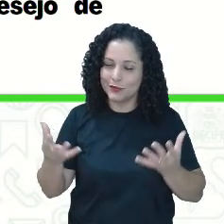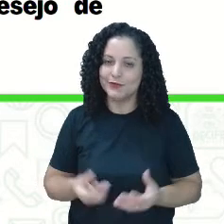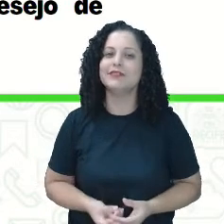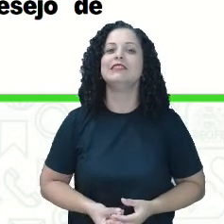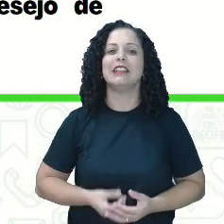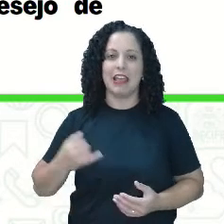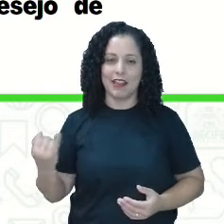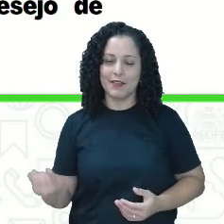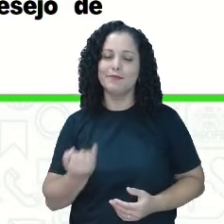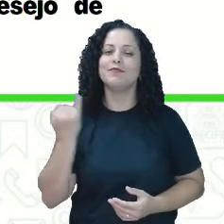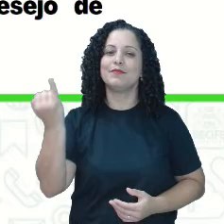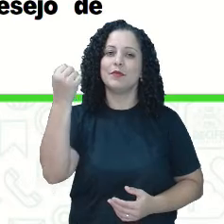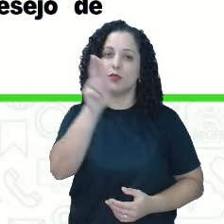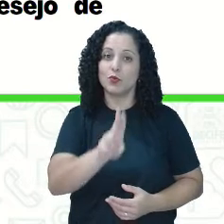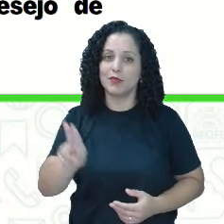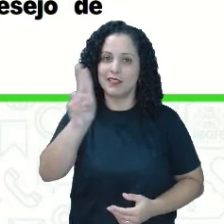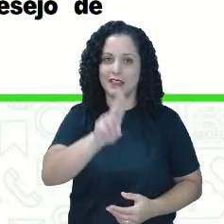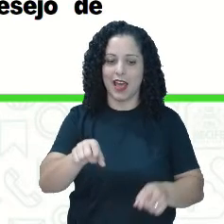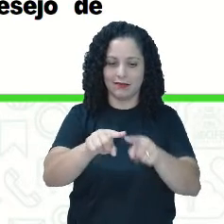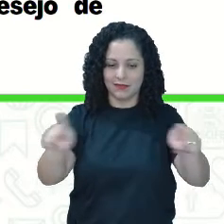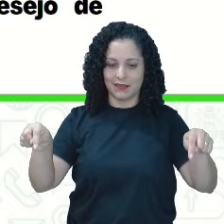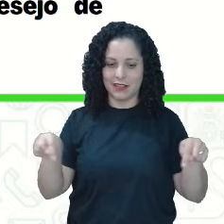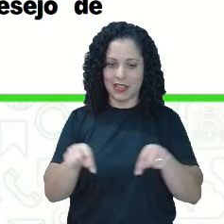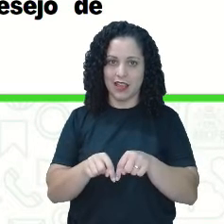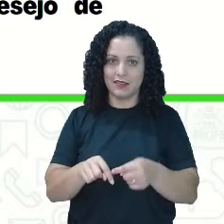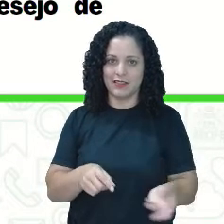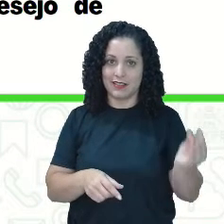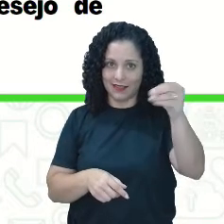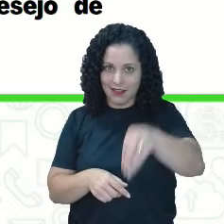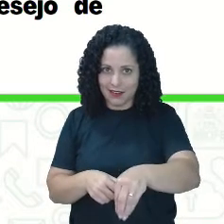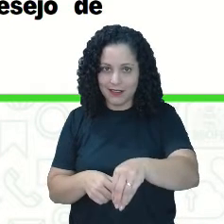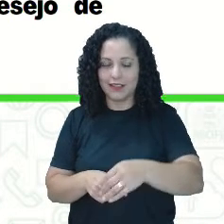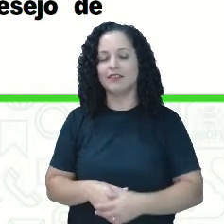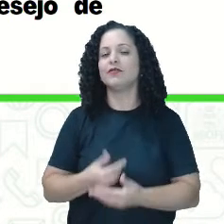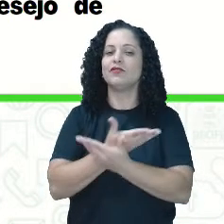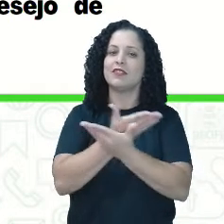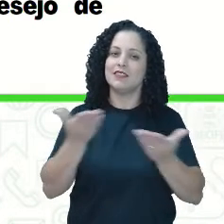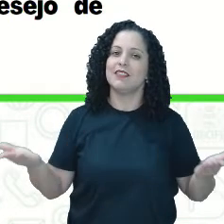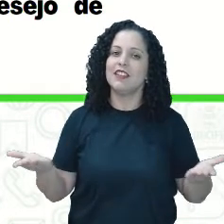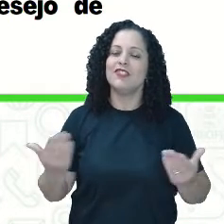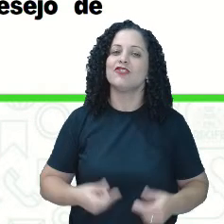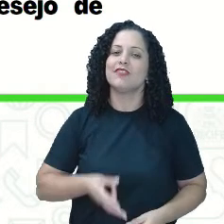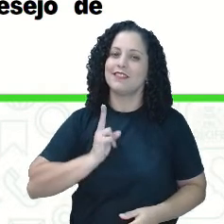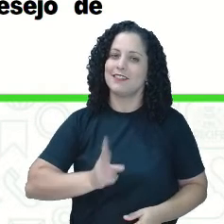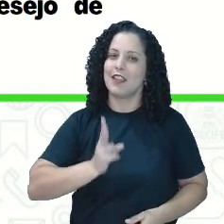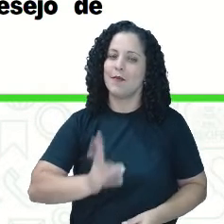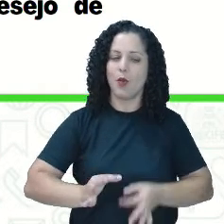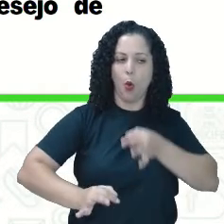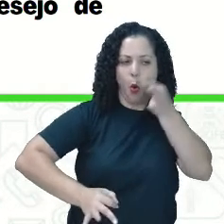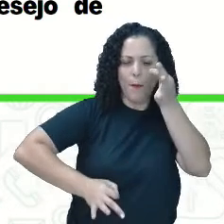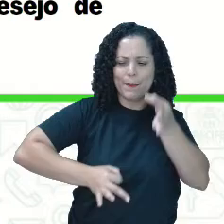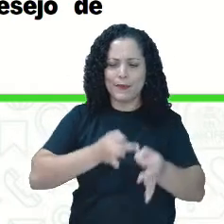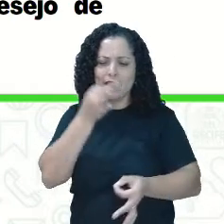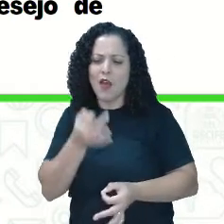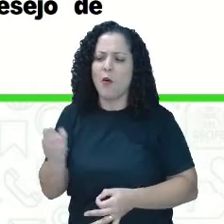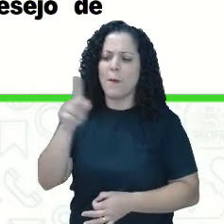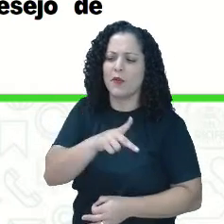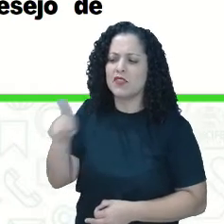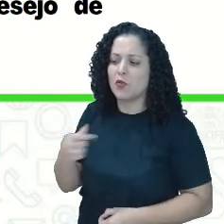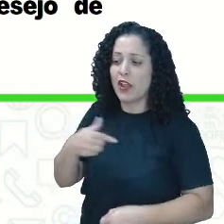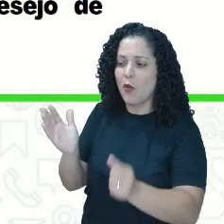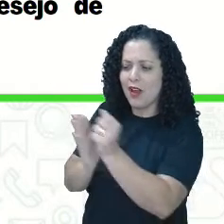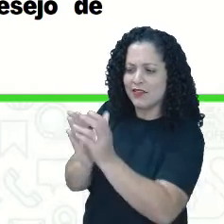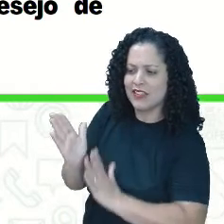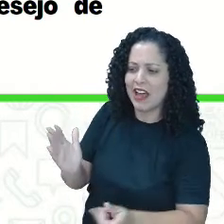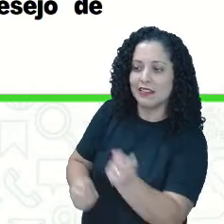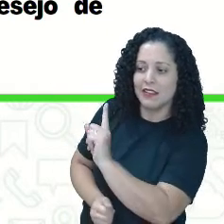ela é utilizada em sala de aula? Vocês sempre querem, né, levar aqueles argumentozinhos. Professor, eu não fiz atividade